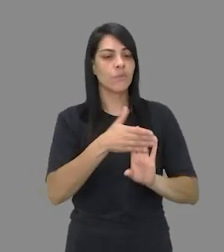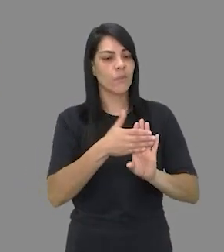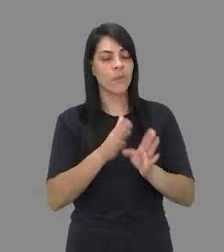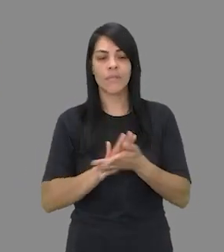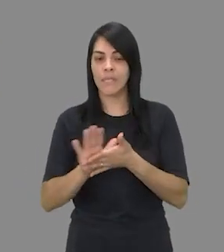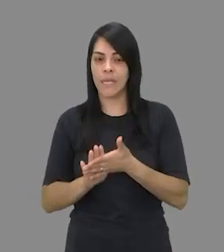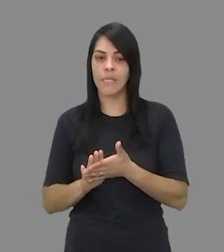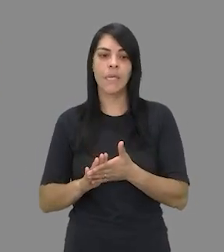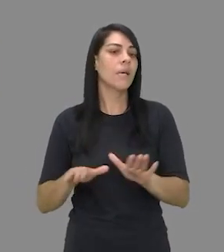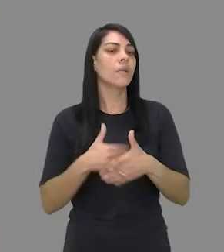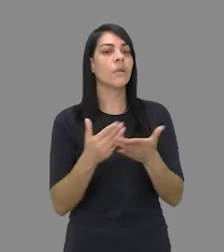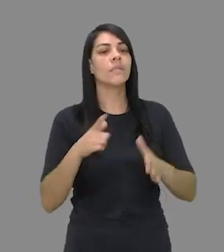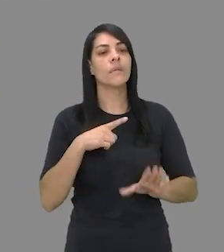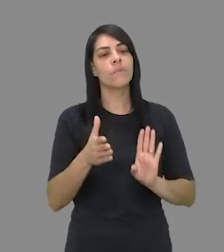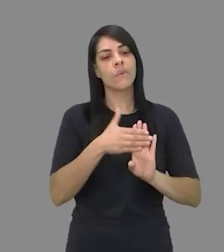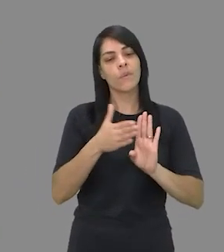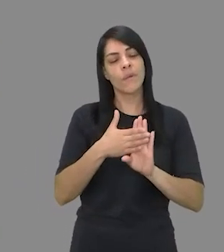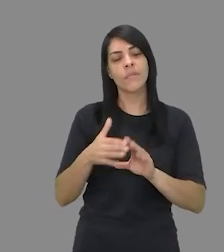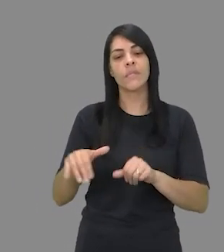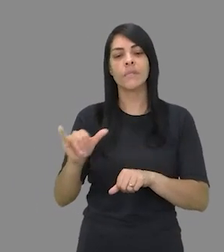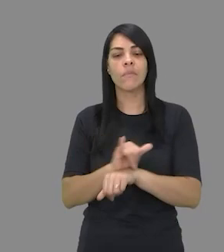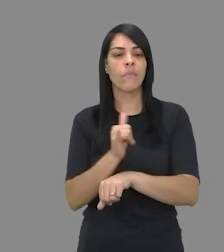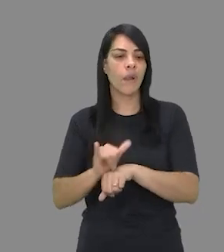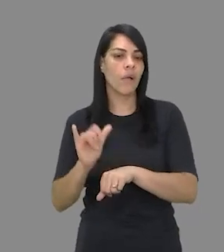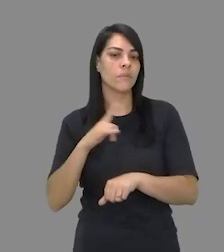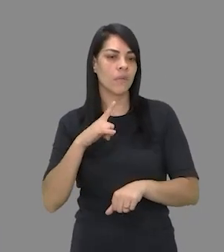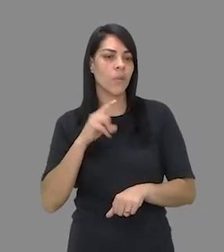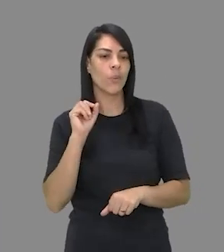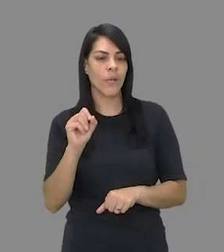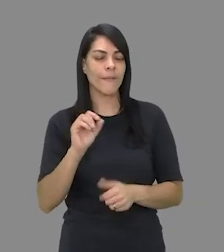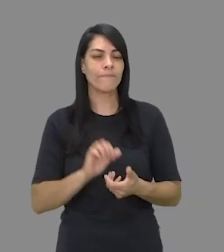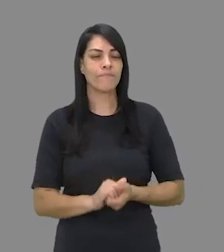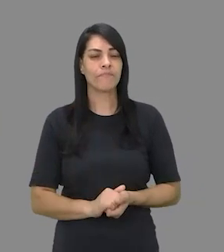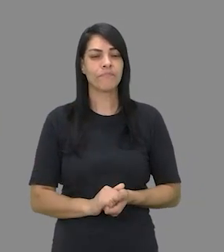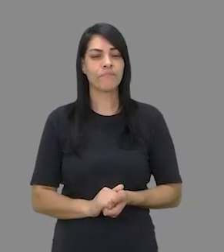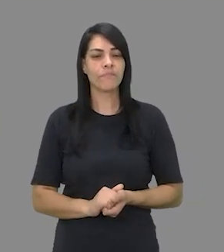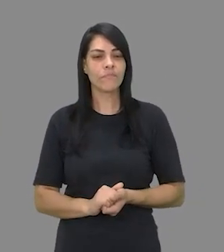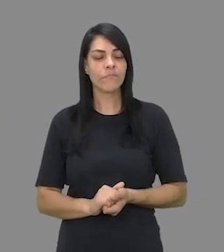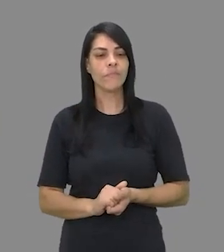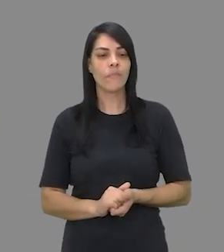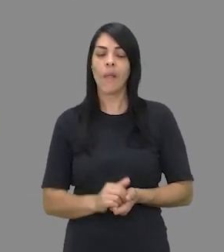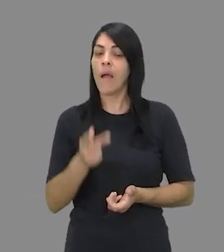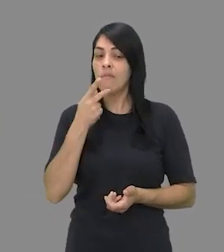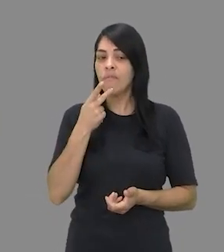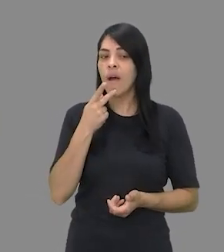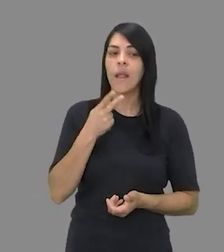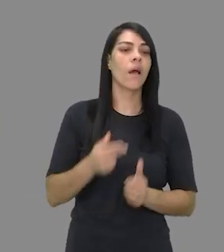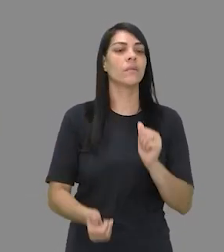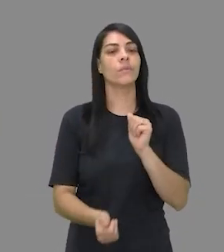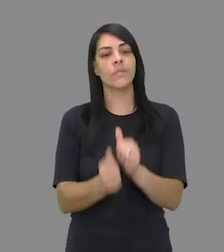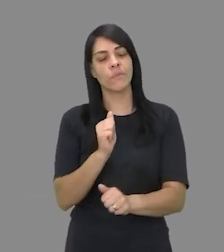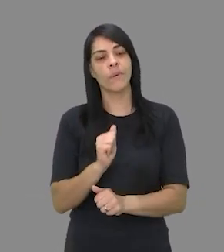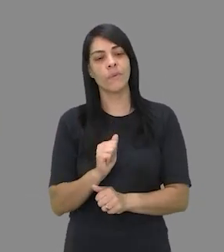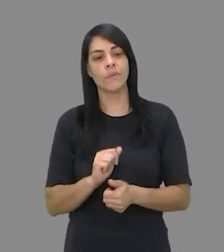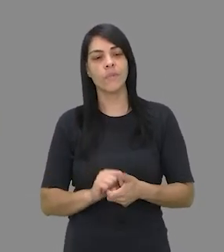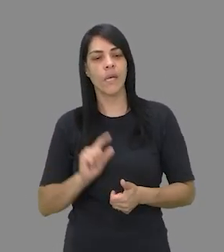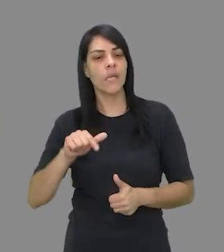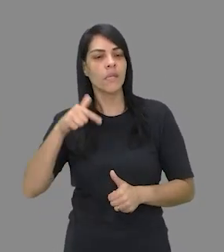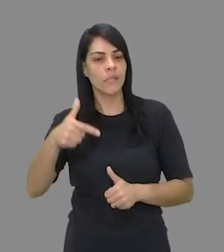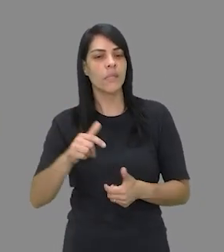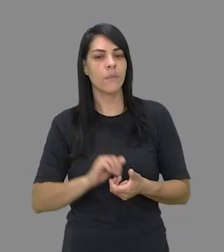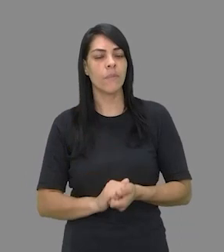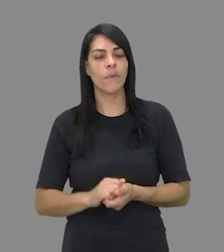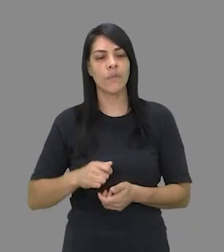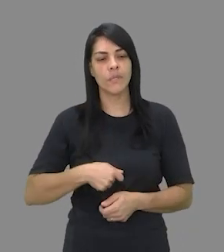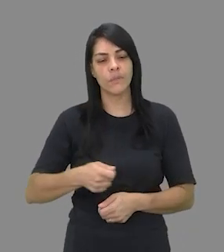de algumas modalidades, como, por exemplo, né, vamos lá, vamos falar um pouquinho mais do esporte, já a gente entra na do tênis,